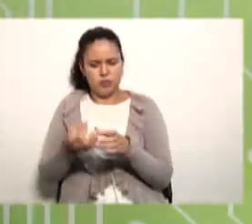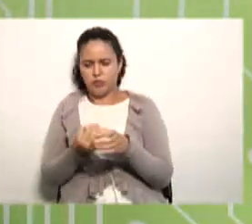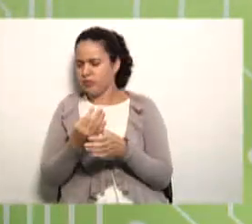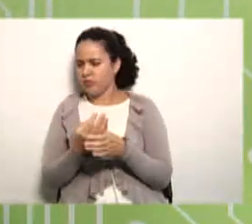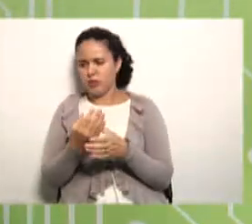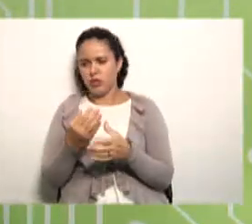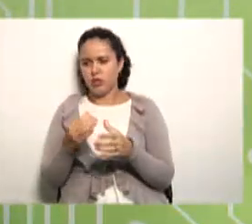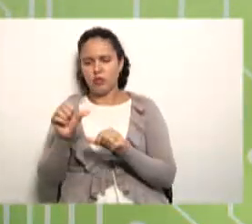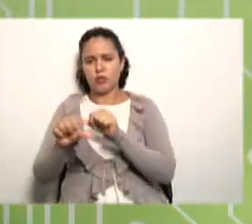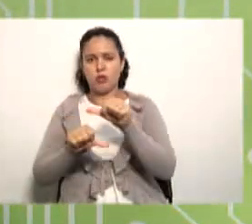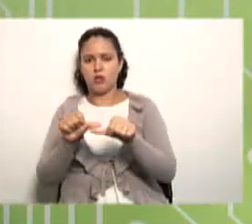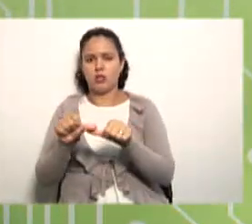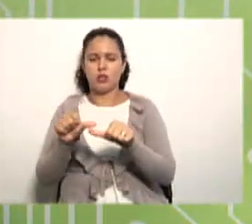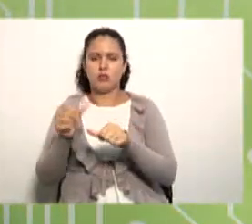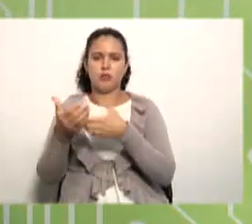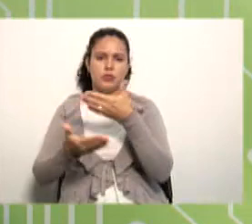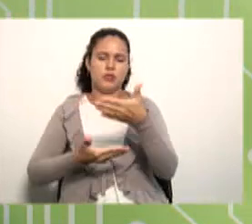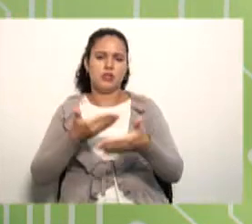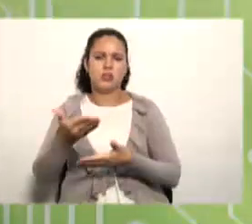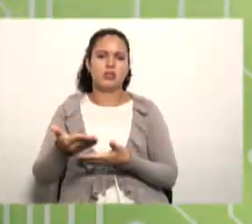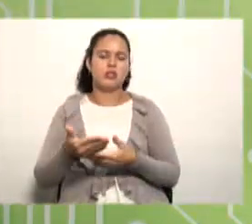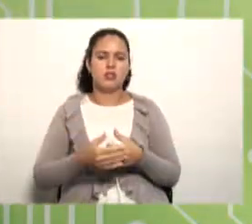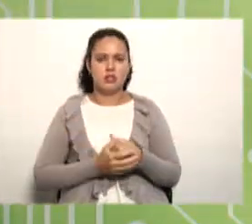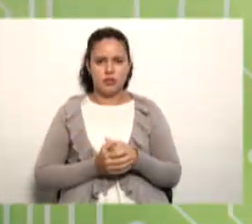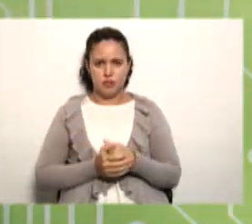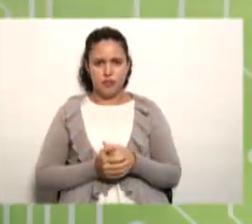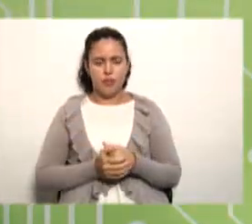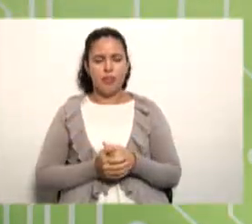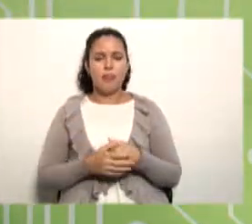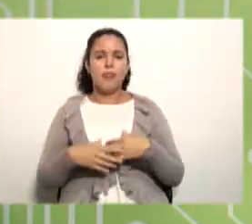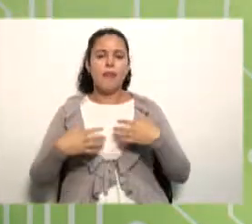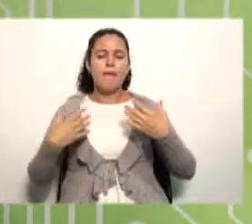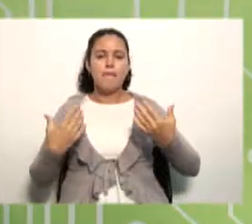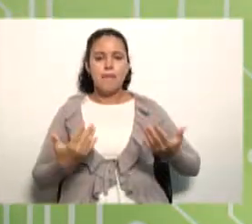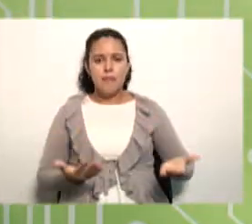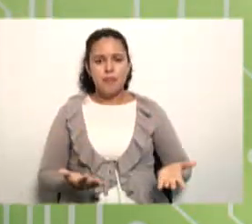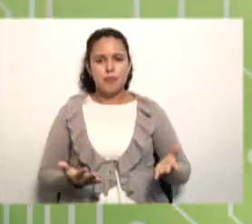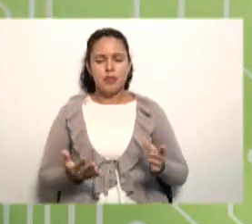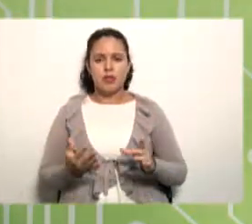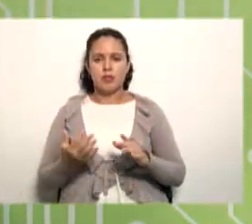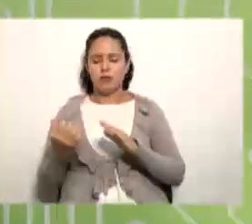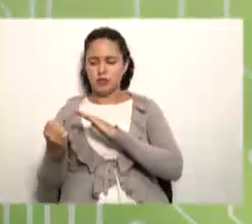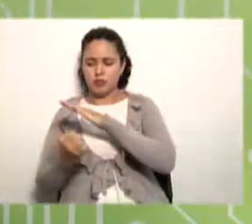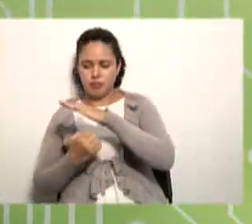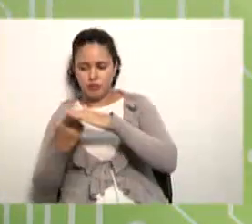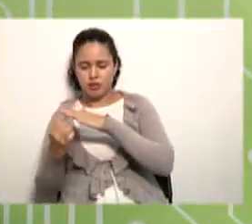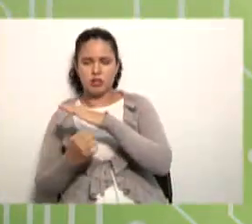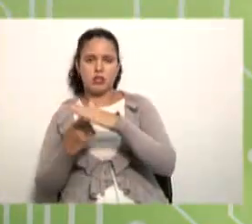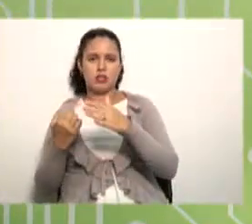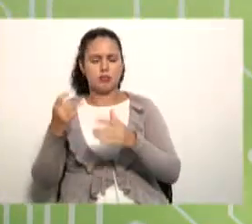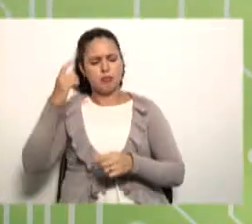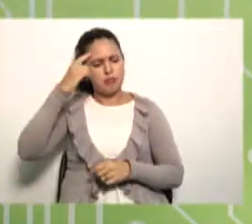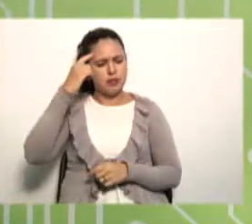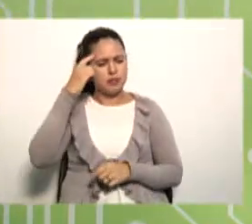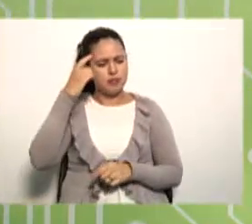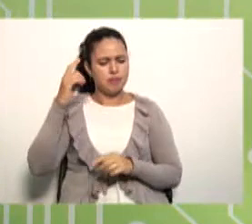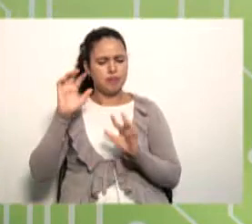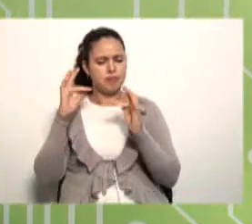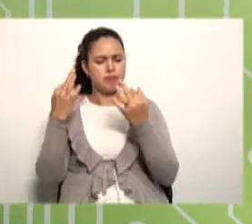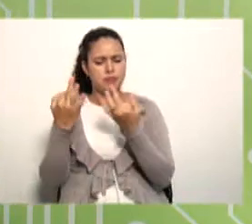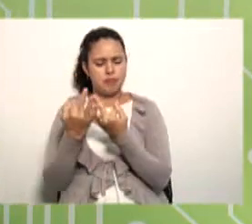mais lentamente, só que percebendo mais esses fatores psicológicos, esses fatores do dia a dia, que vão mudar